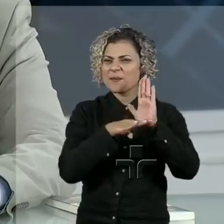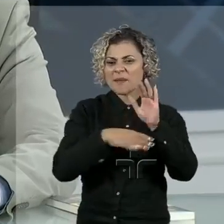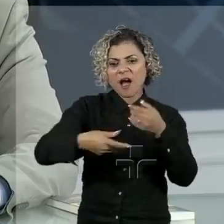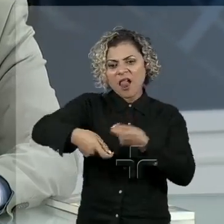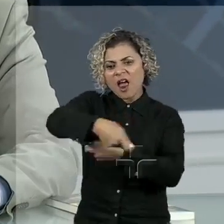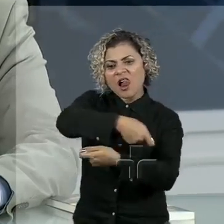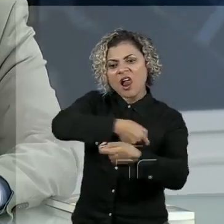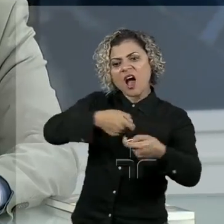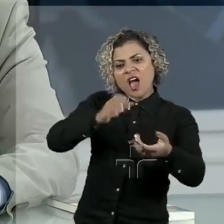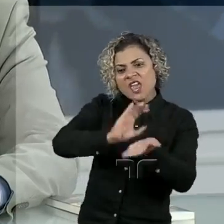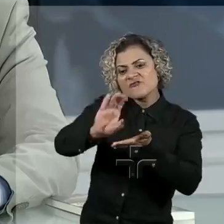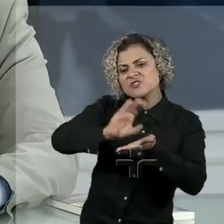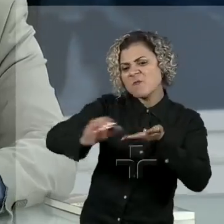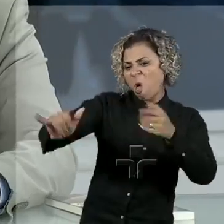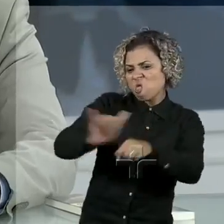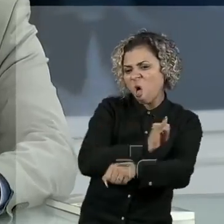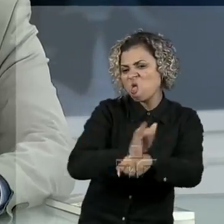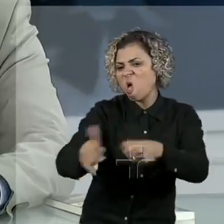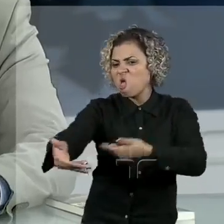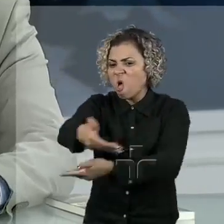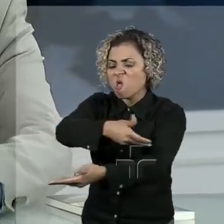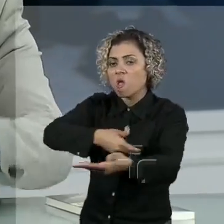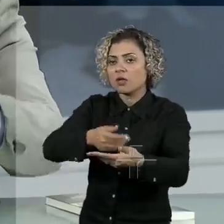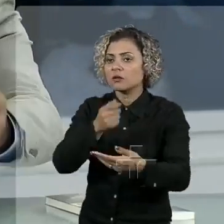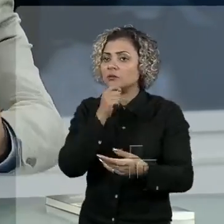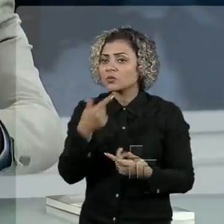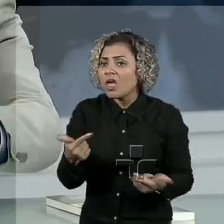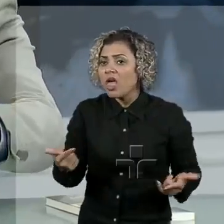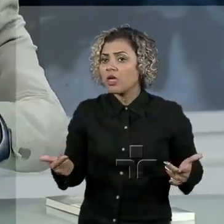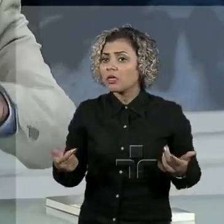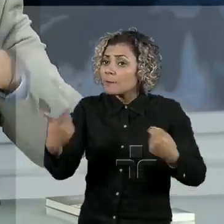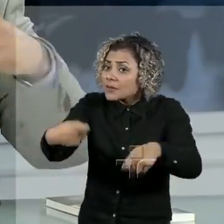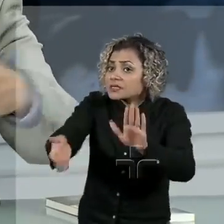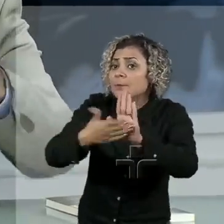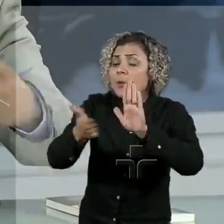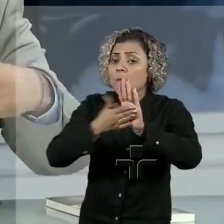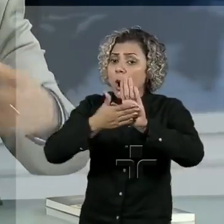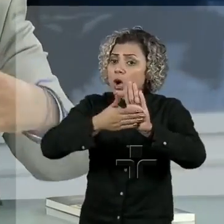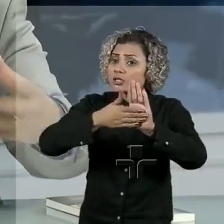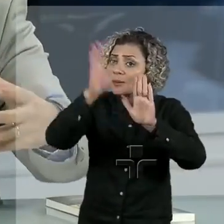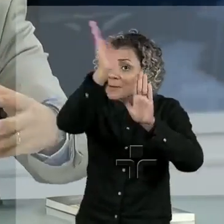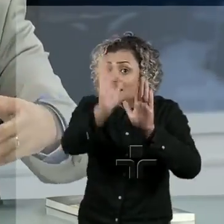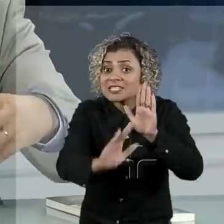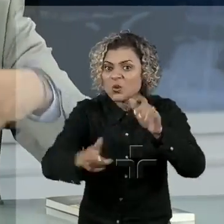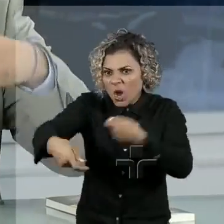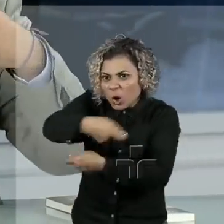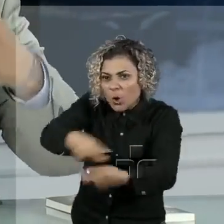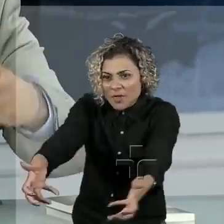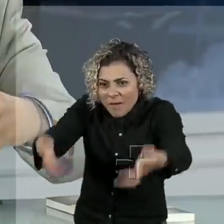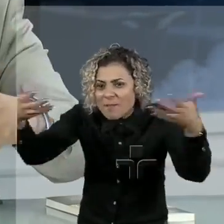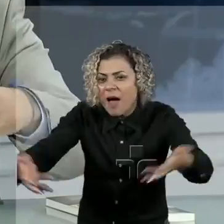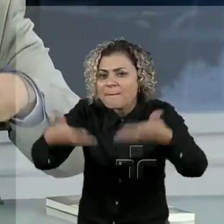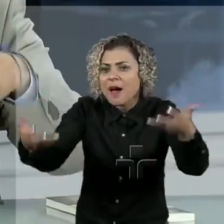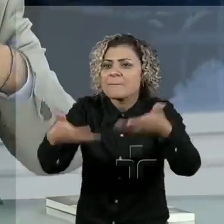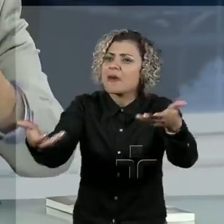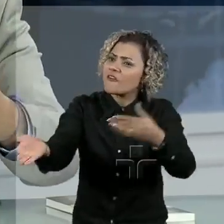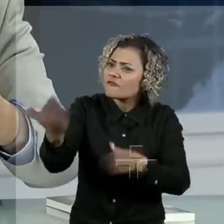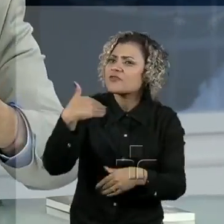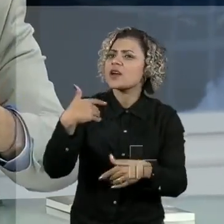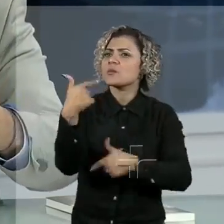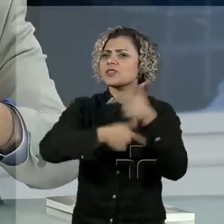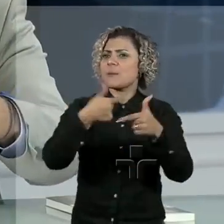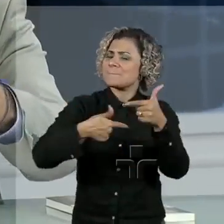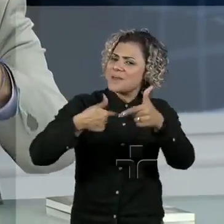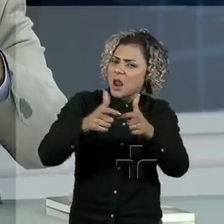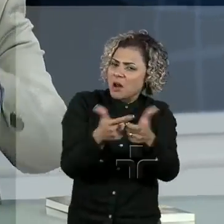de investimento. Ele precisa fazer isso, ele precisa propor ao país, vamos animar a economia, vamos gerar emprego, gerar